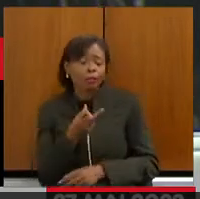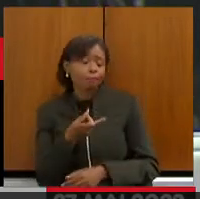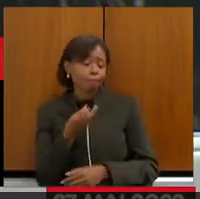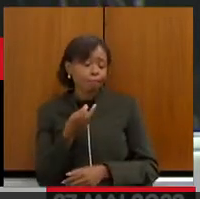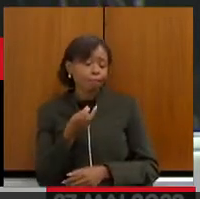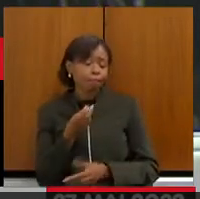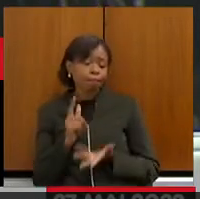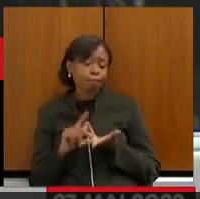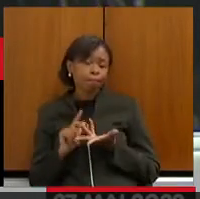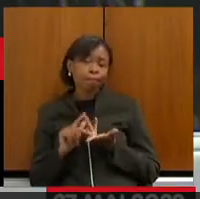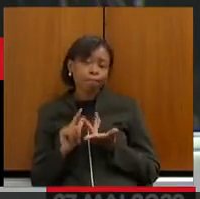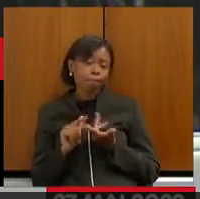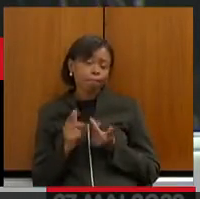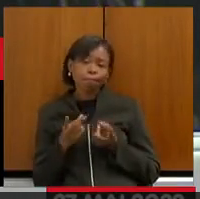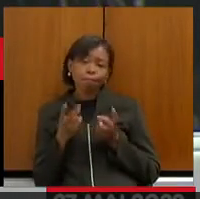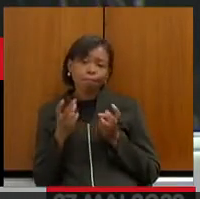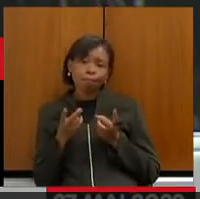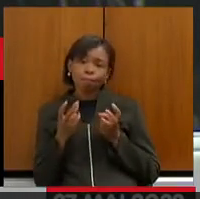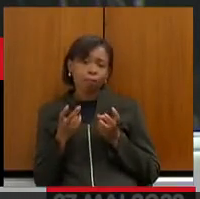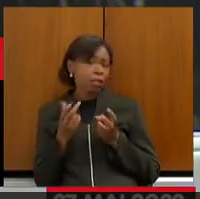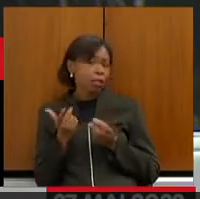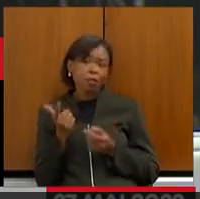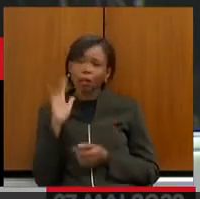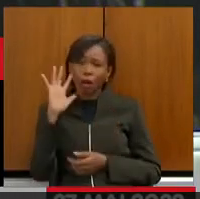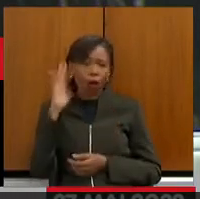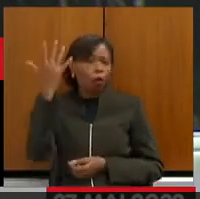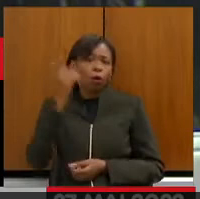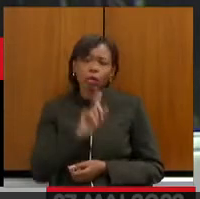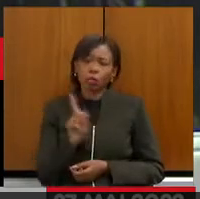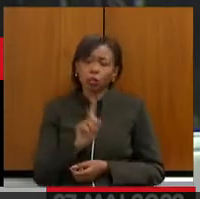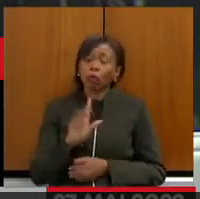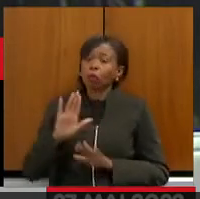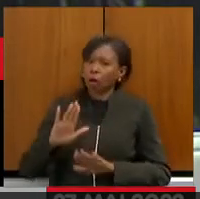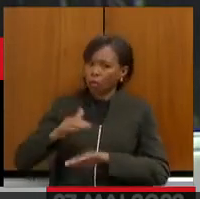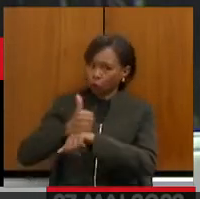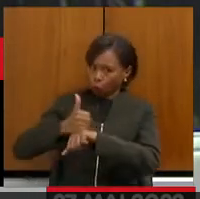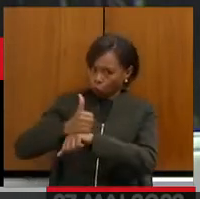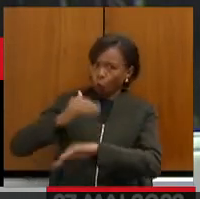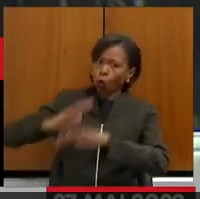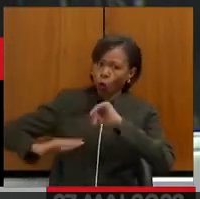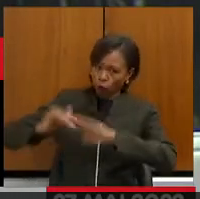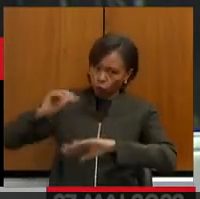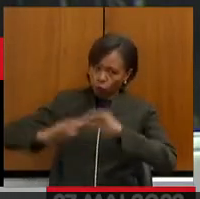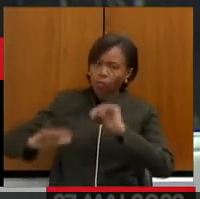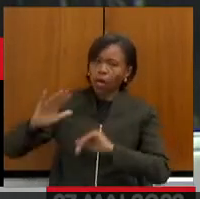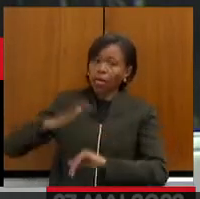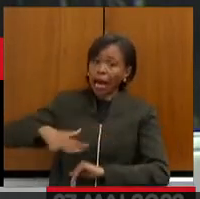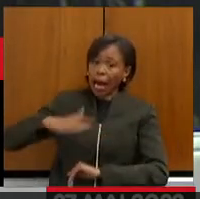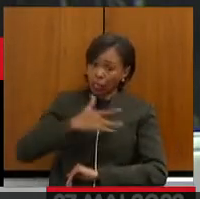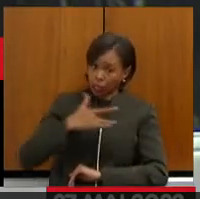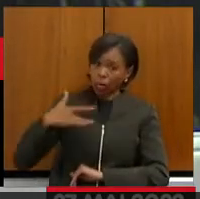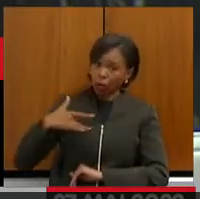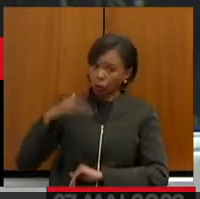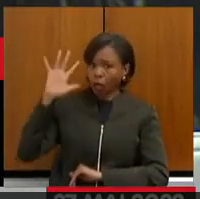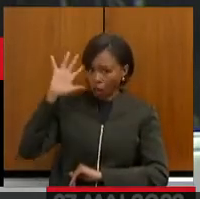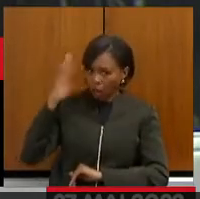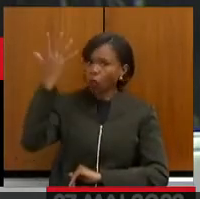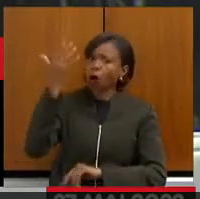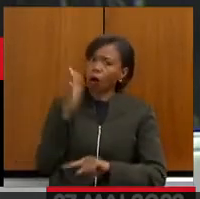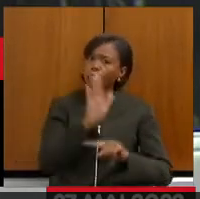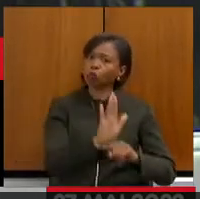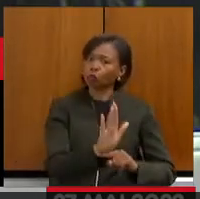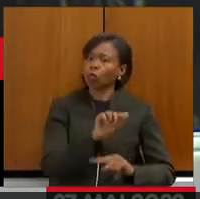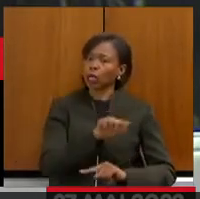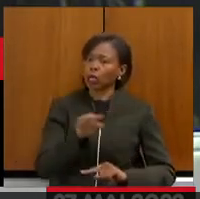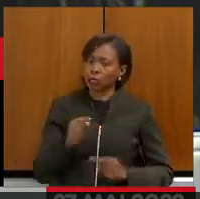né Escuta não vai resolver o que vai resolver são profissionais da área de saúde para te ajudar